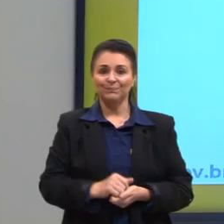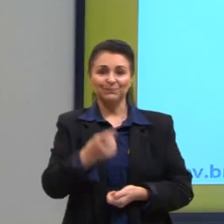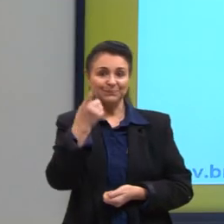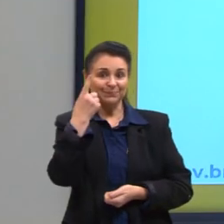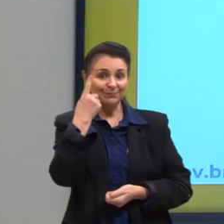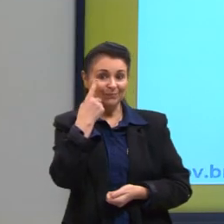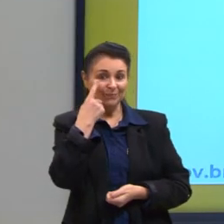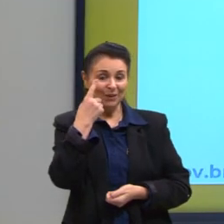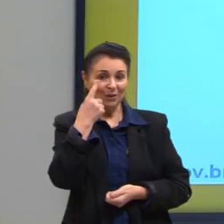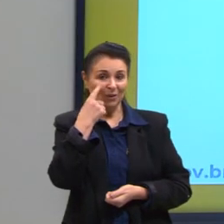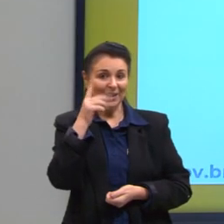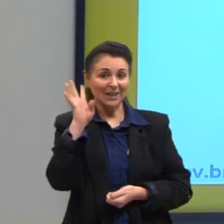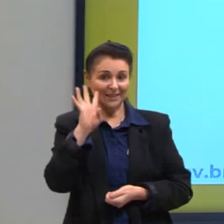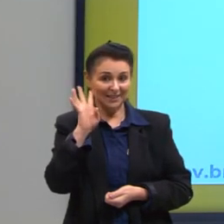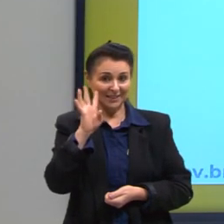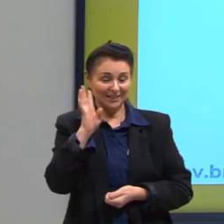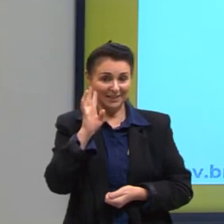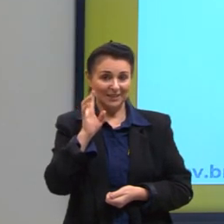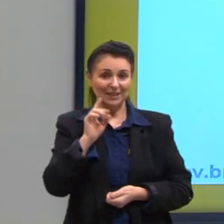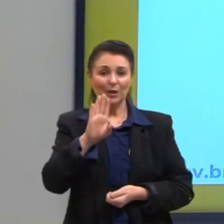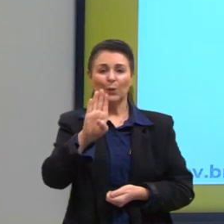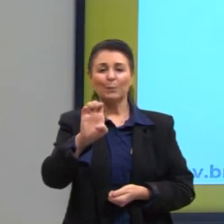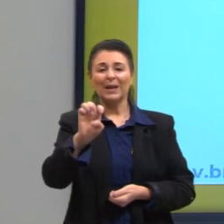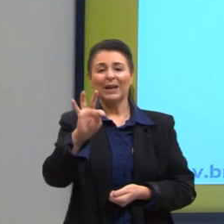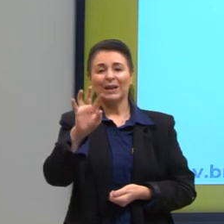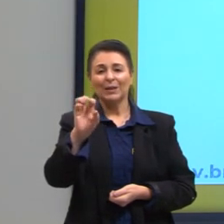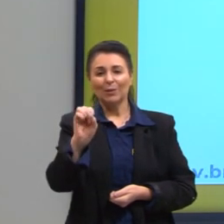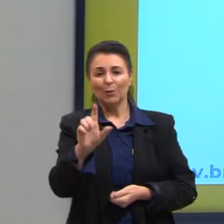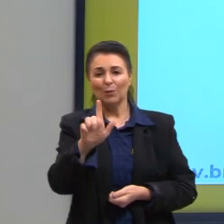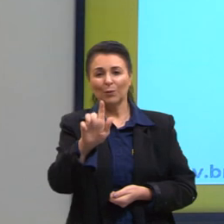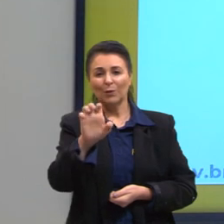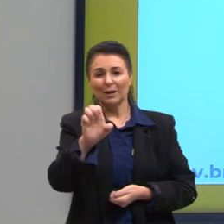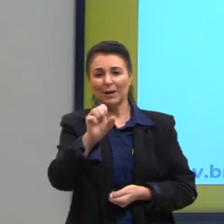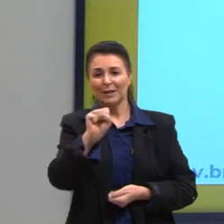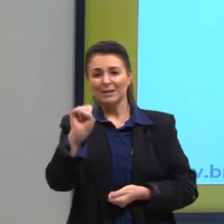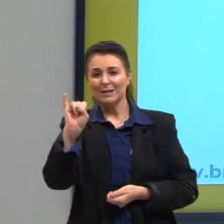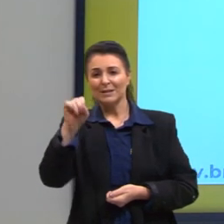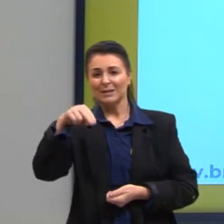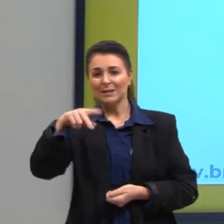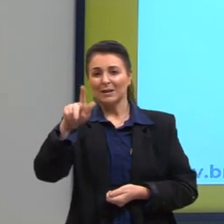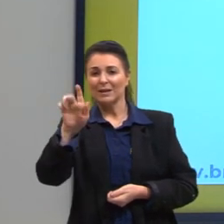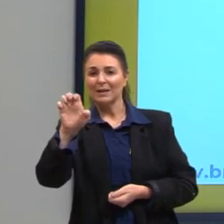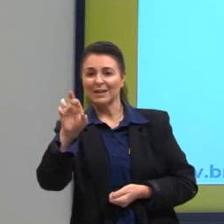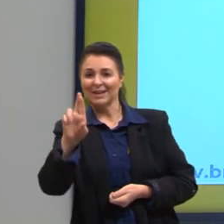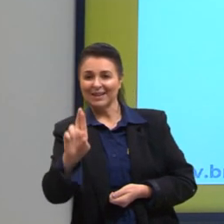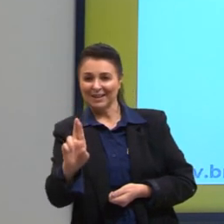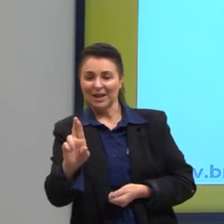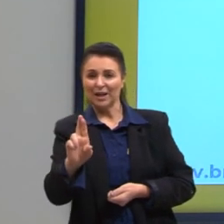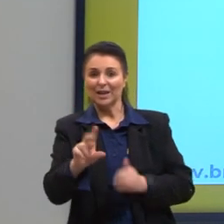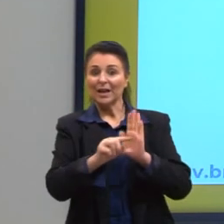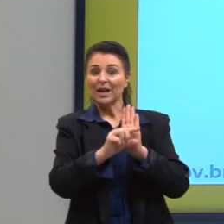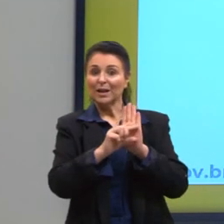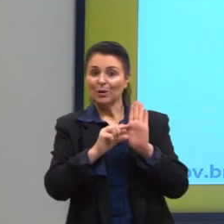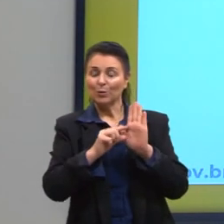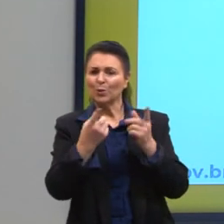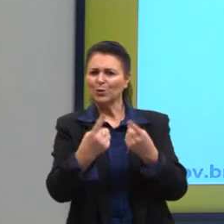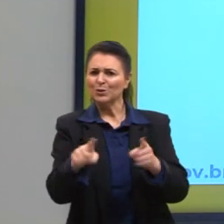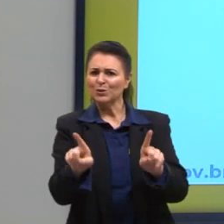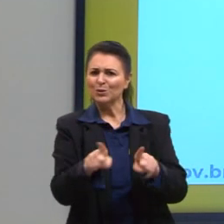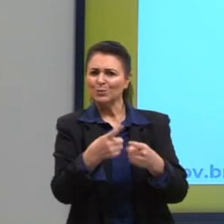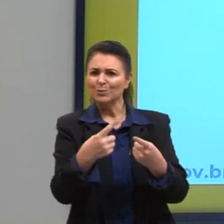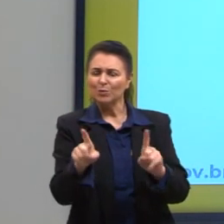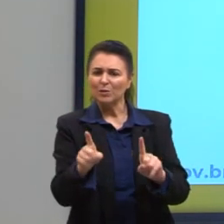você observar que aqui bacana leva o Beto Gessinger traz várias músicas Eu trouxe umas aqui e que ele responde que ele se